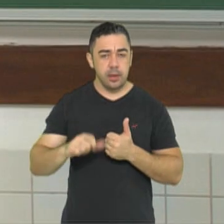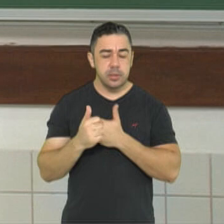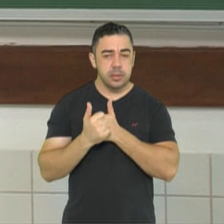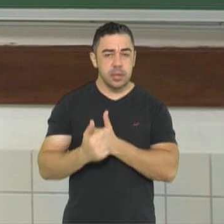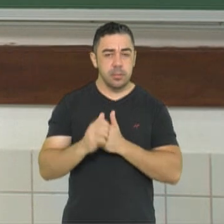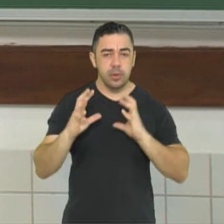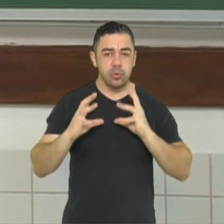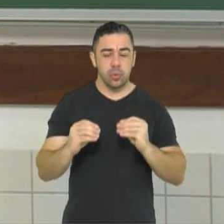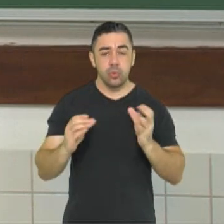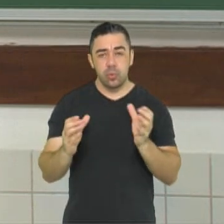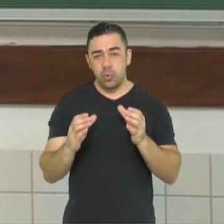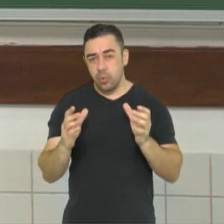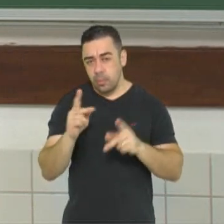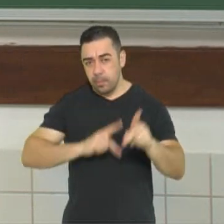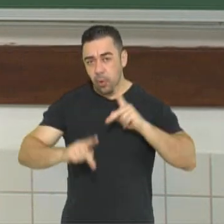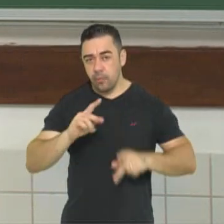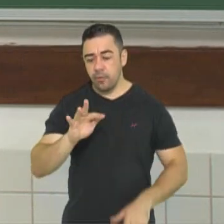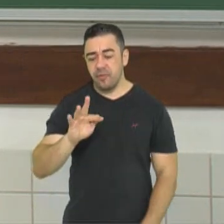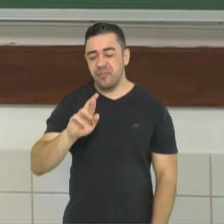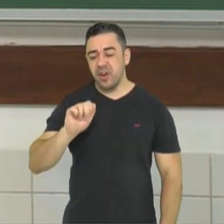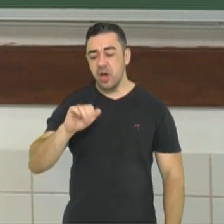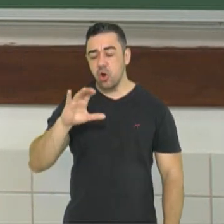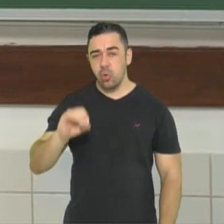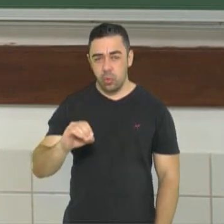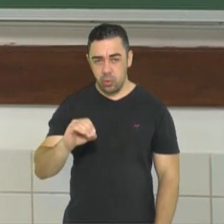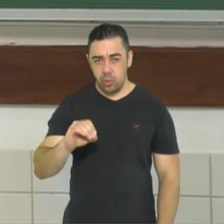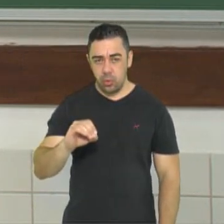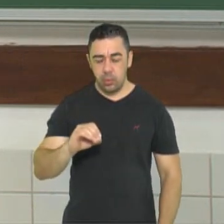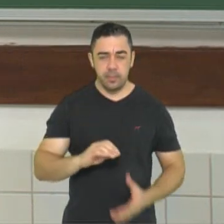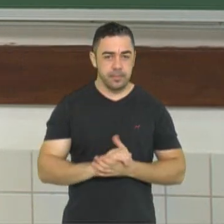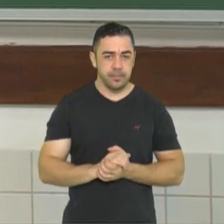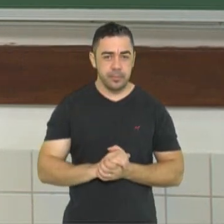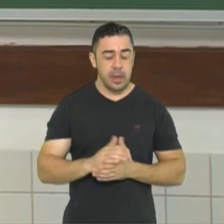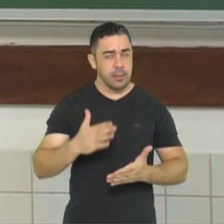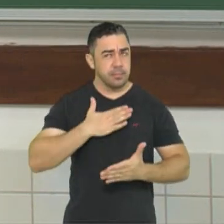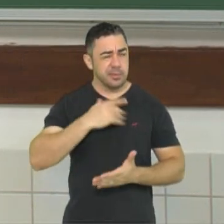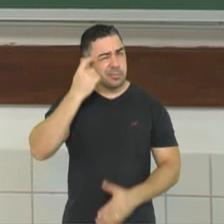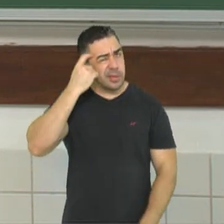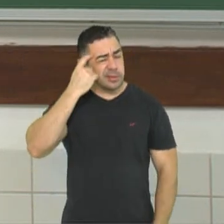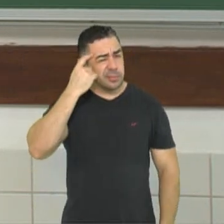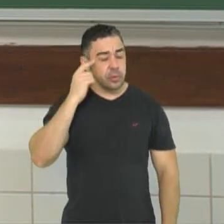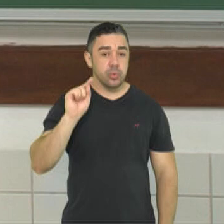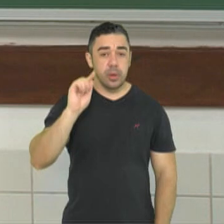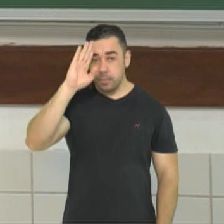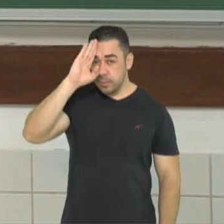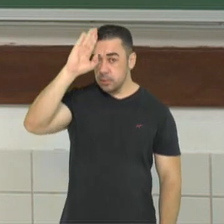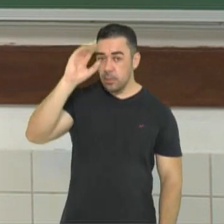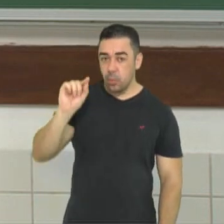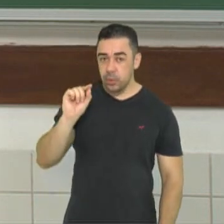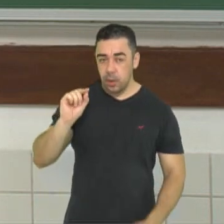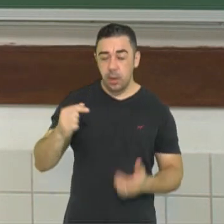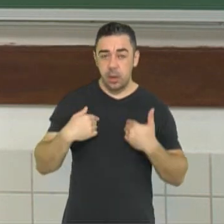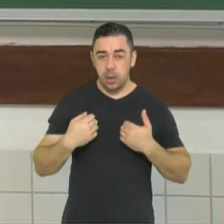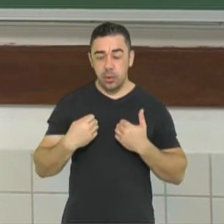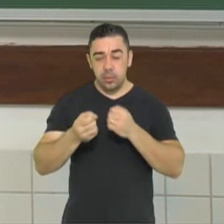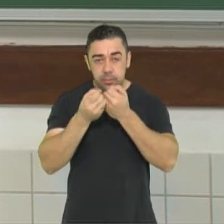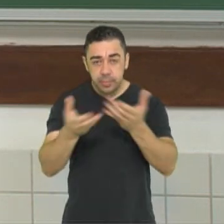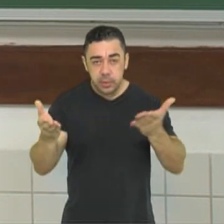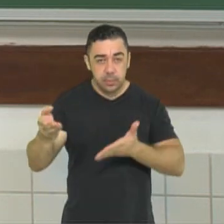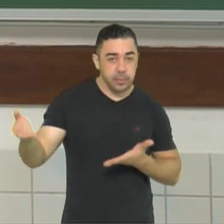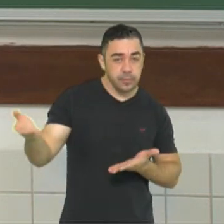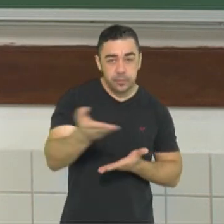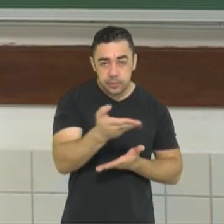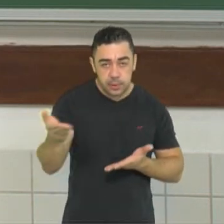nós pensamos nesse tema e nós estamos trabalhando na produção dessa aula, pelo menos na minha mente vem sempre a principal ideia que eu quero passar para vocês,